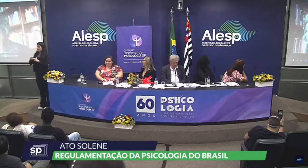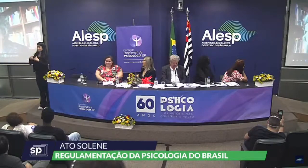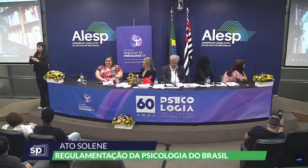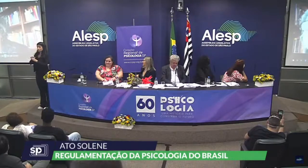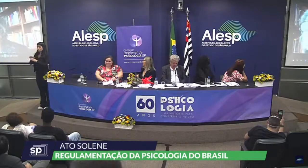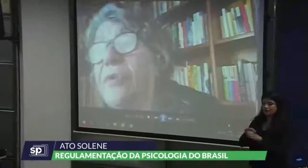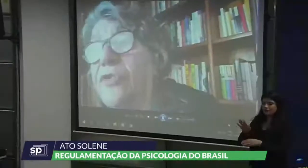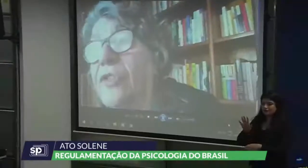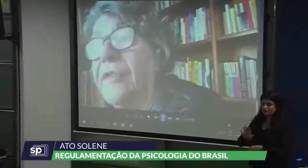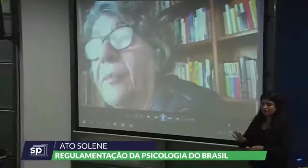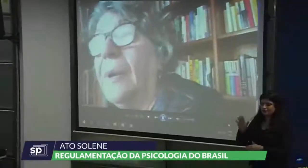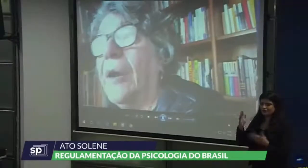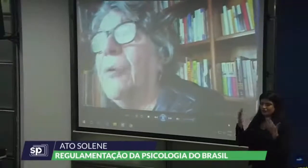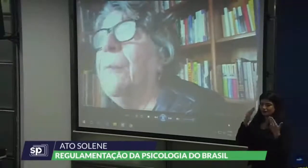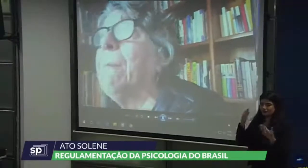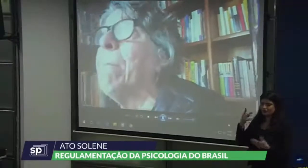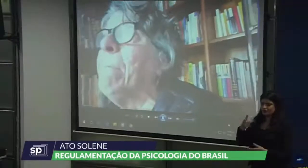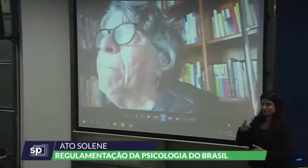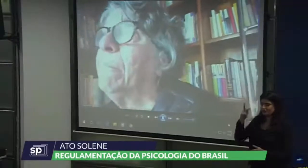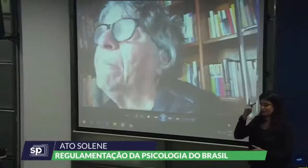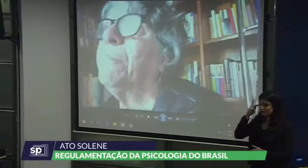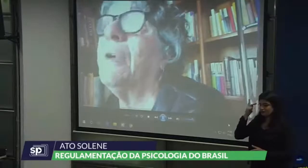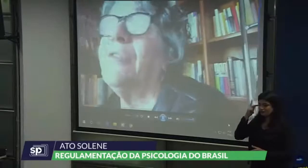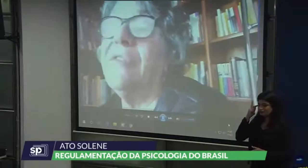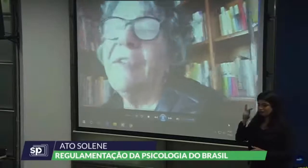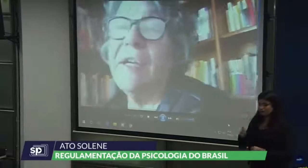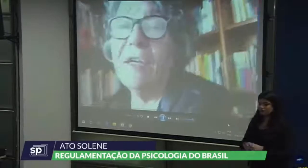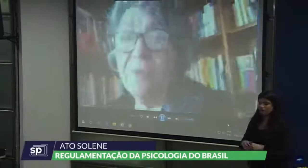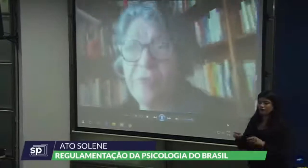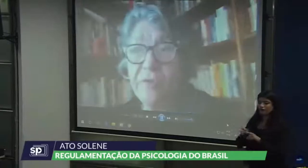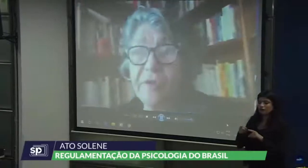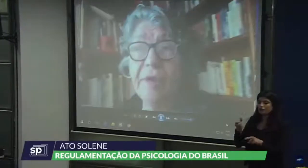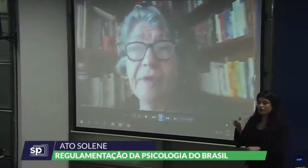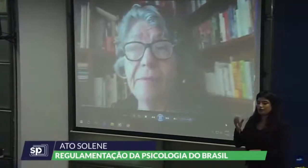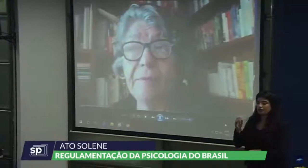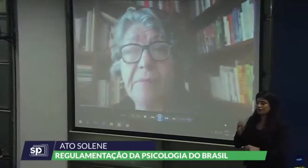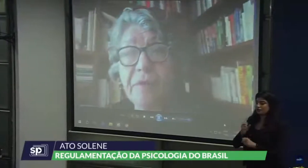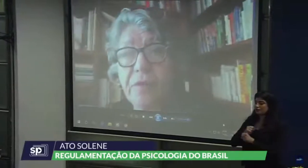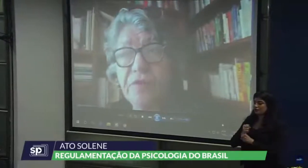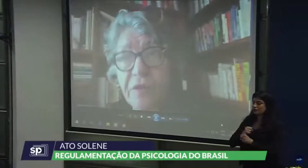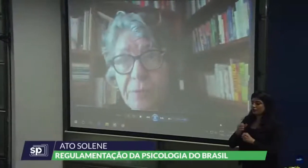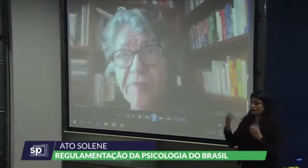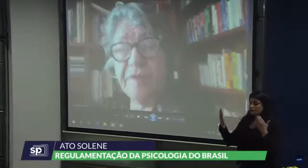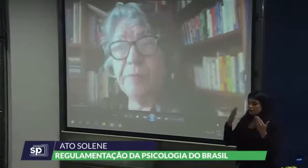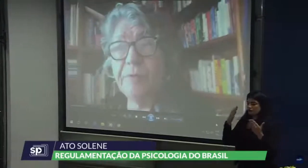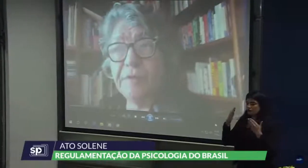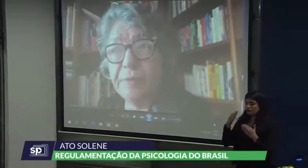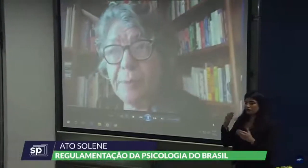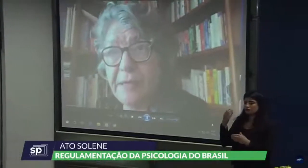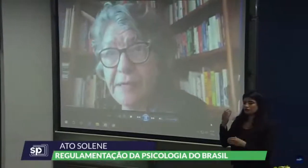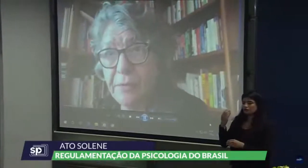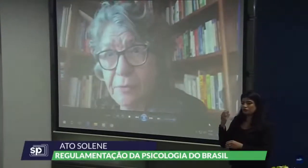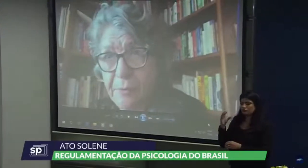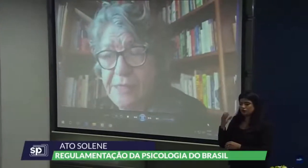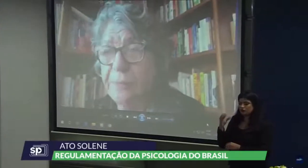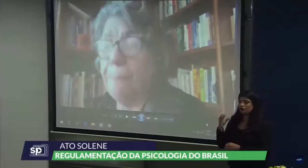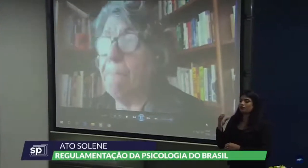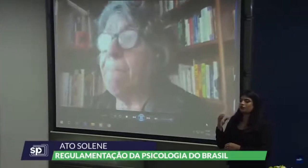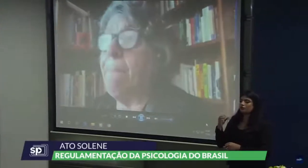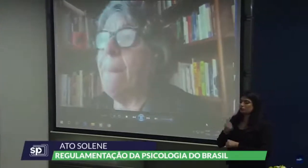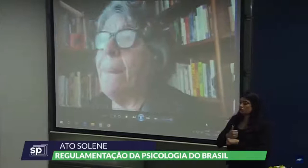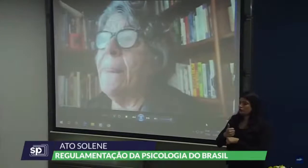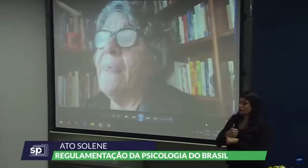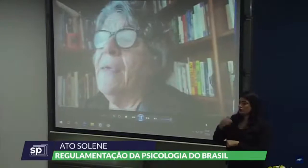Conselho Regional de Psicologia de São Paulo, pelos 60 anos da psicologia como ciência e profissão no